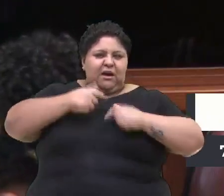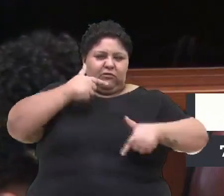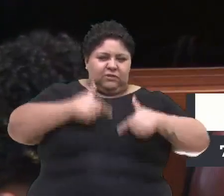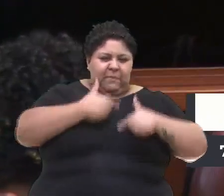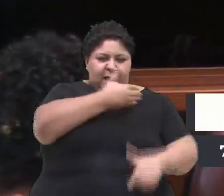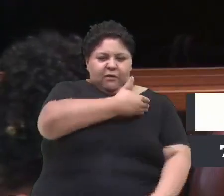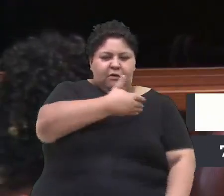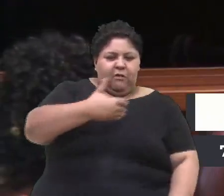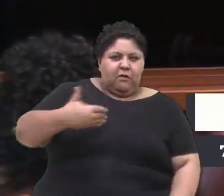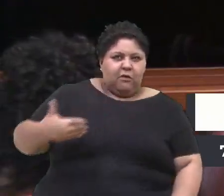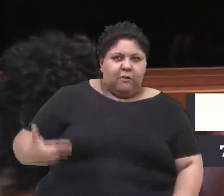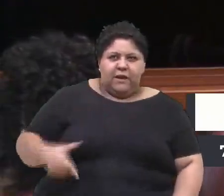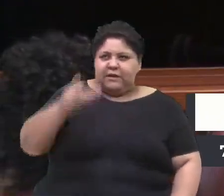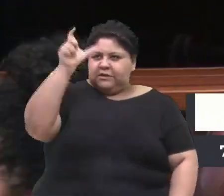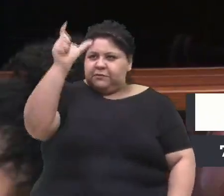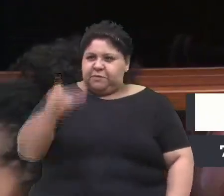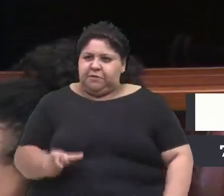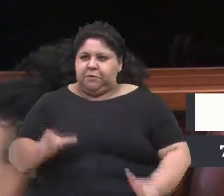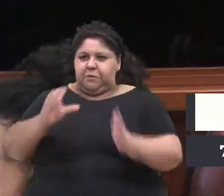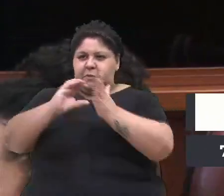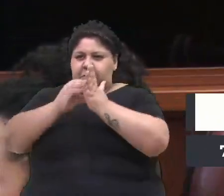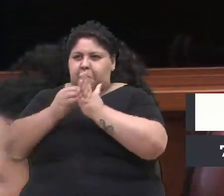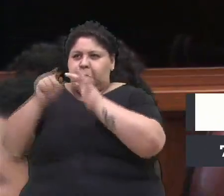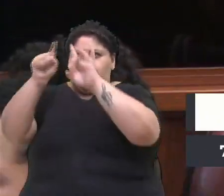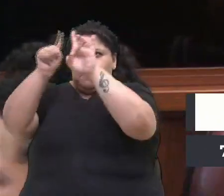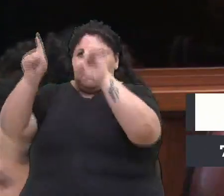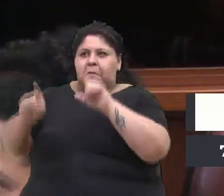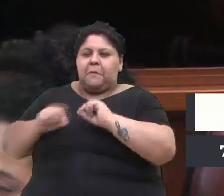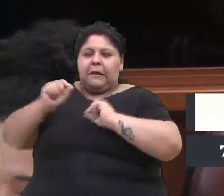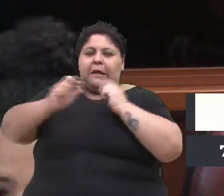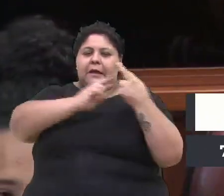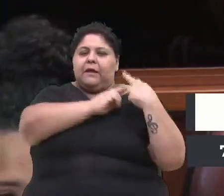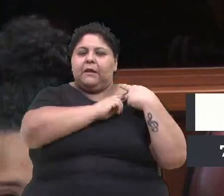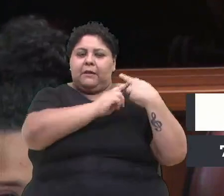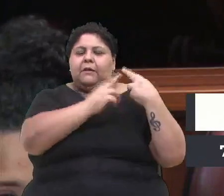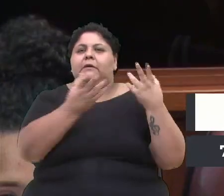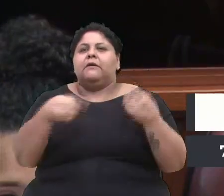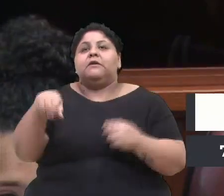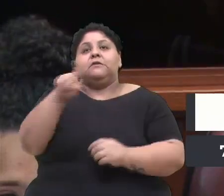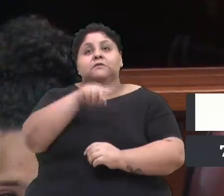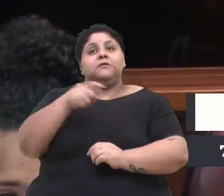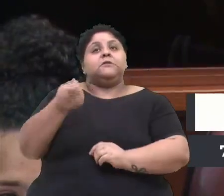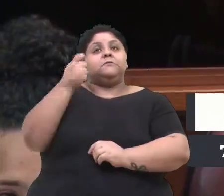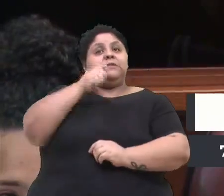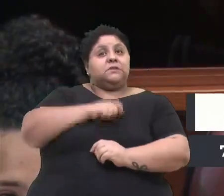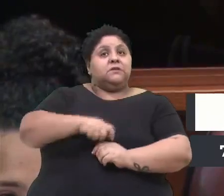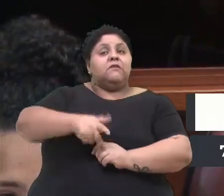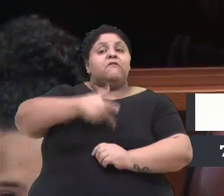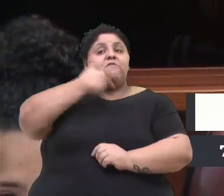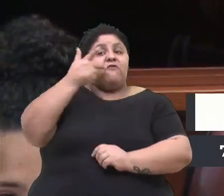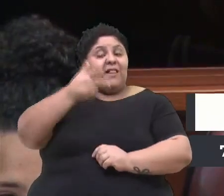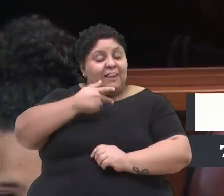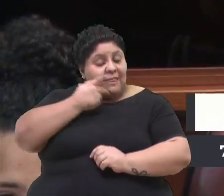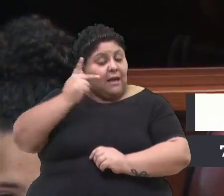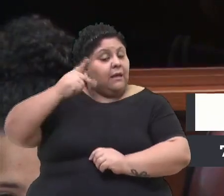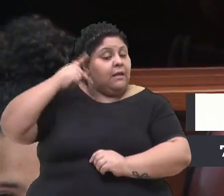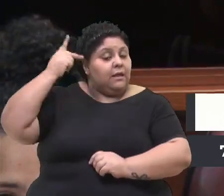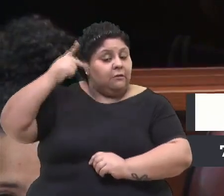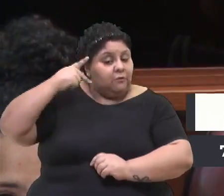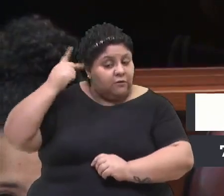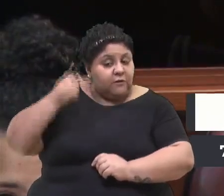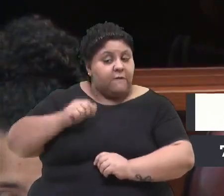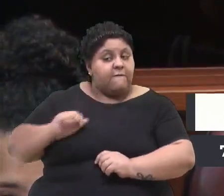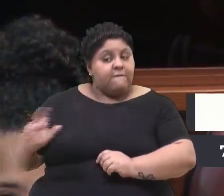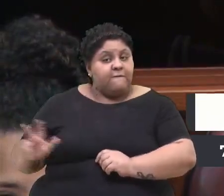os servidores, atacam quem representam. Por isso que a gente precisa reforçar a política, a gente precisa